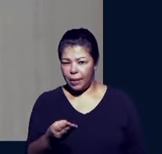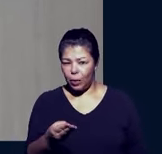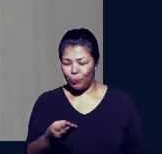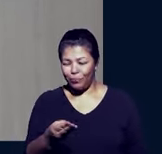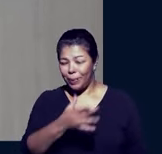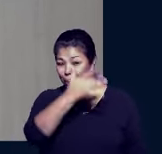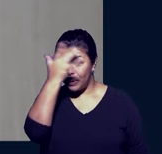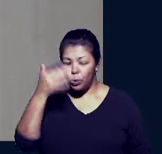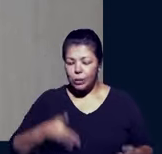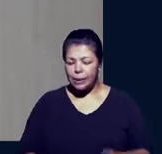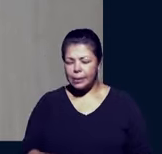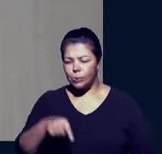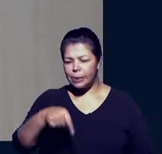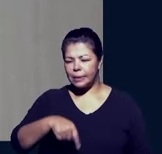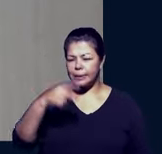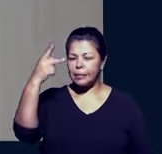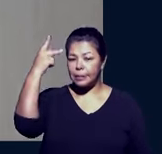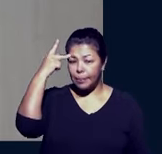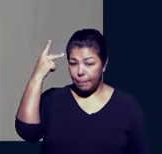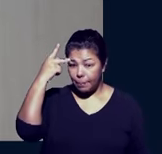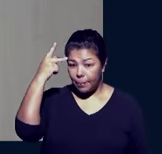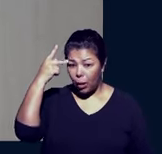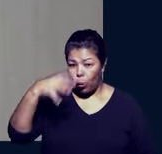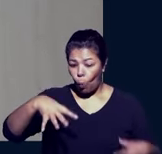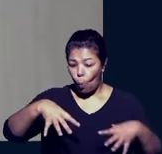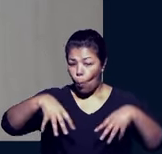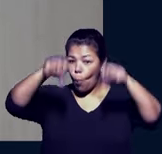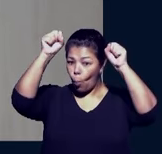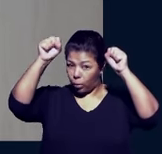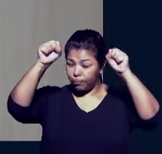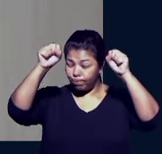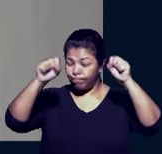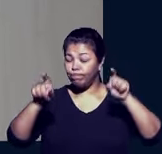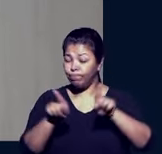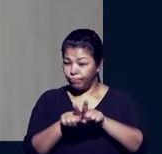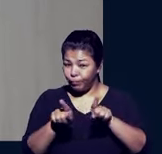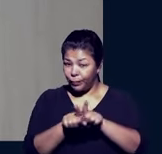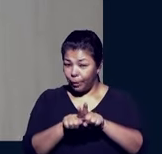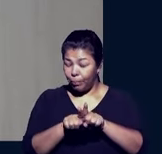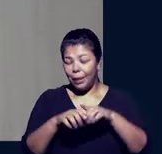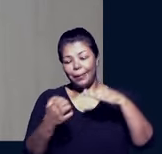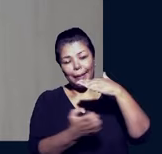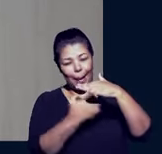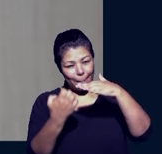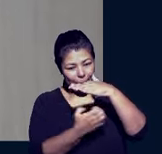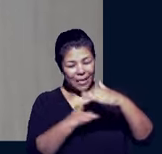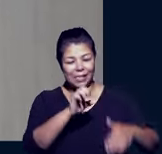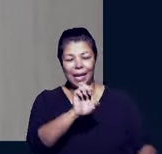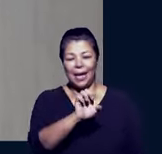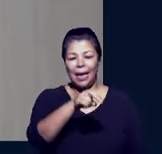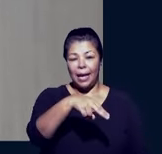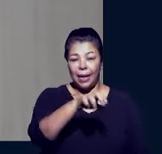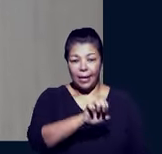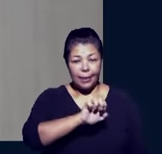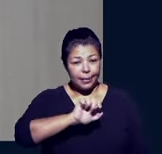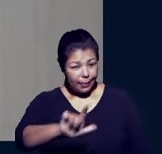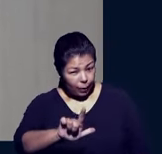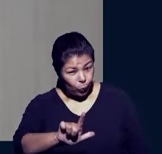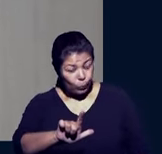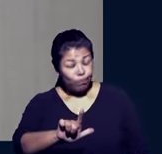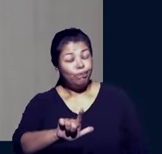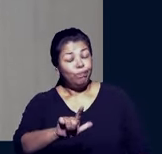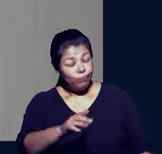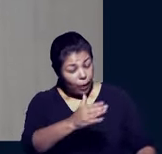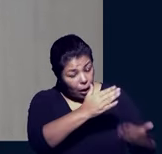Quem opera é uma concessionária privada italiana enel e e isso Acabou trazendo um